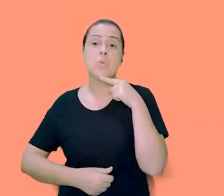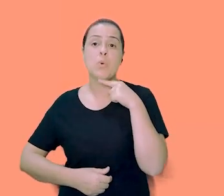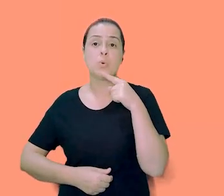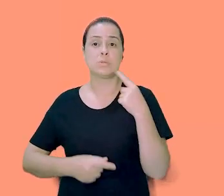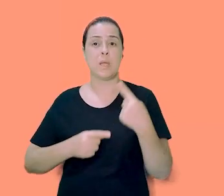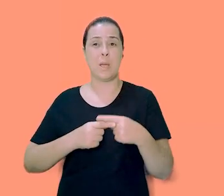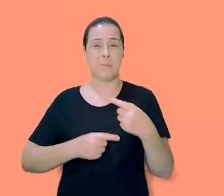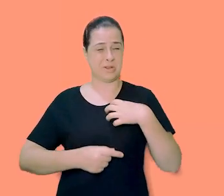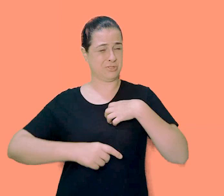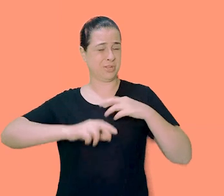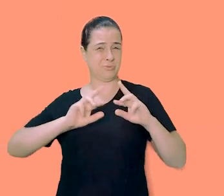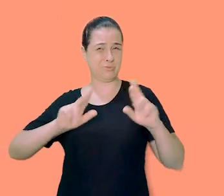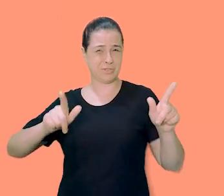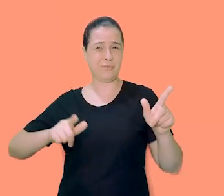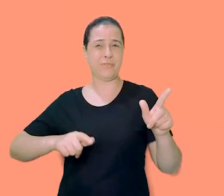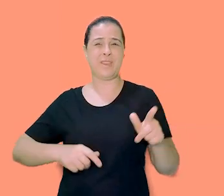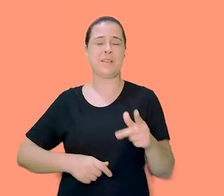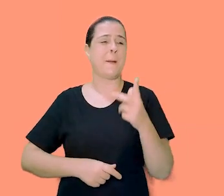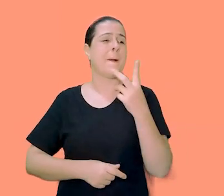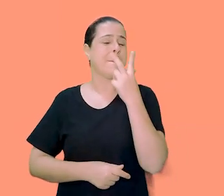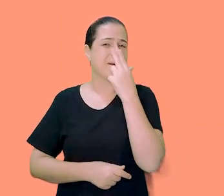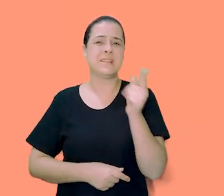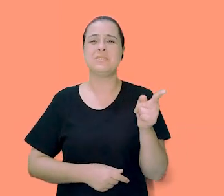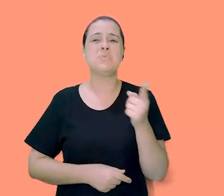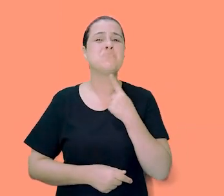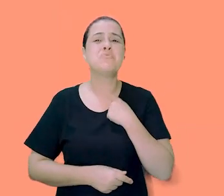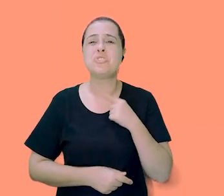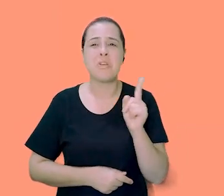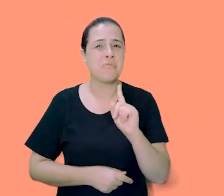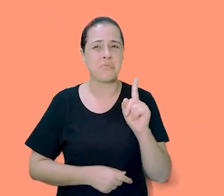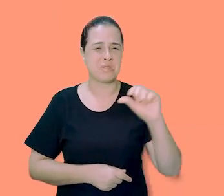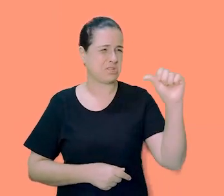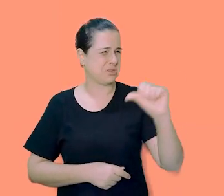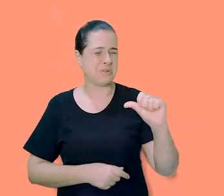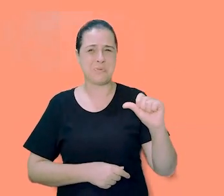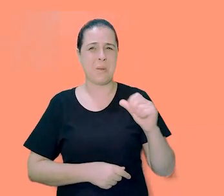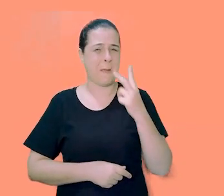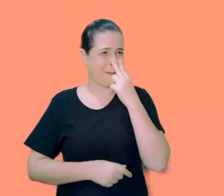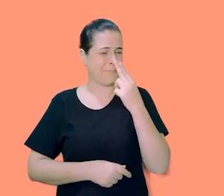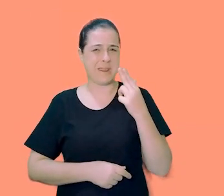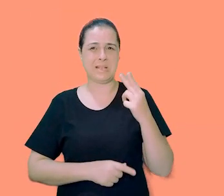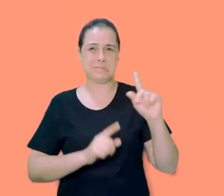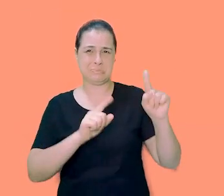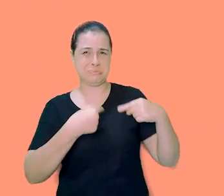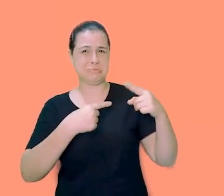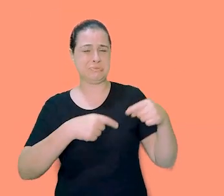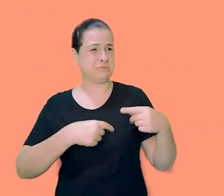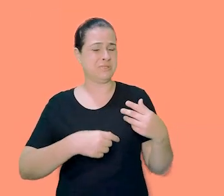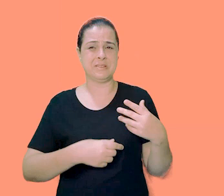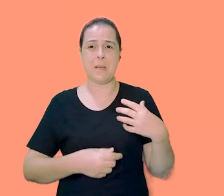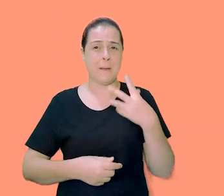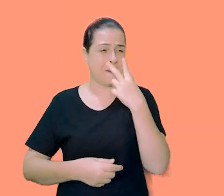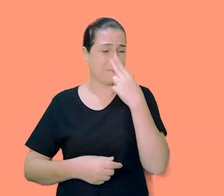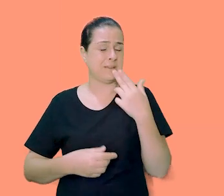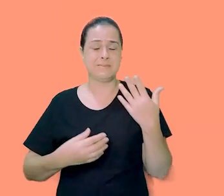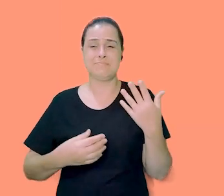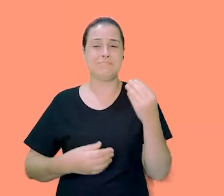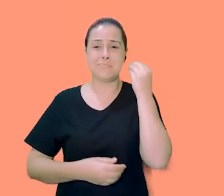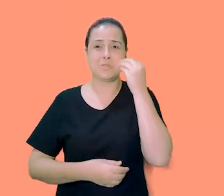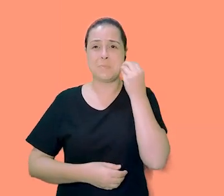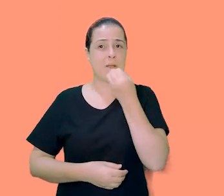porque o tratamento era muito diferente, era má vontade, era implicância, eu não sei o que aconteceu. E no Rio não tive uma boa